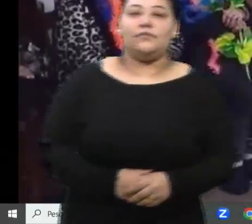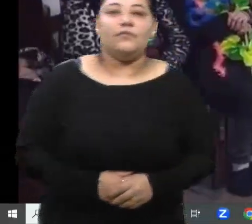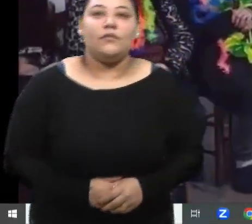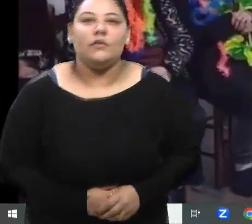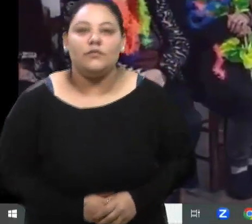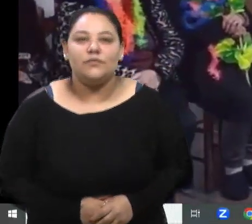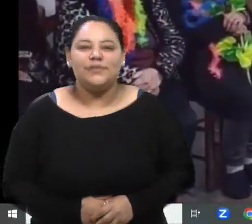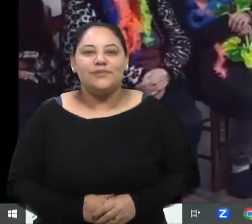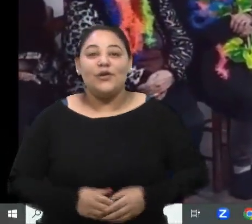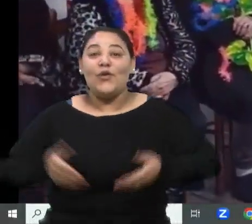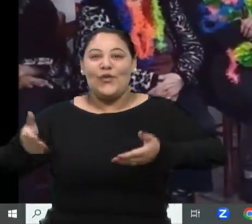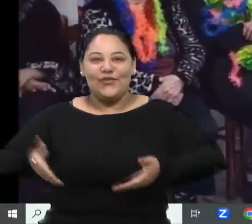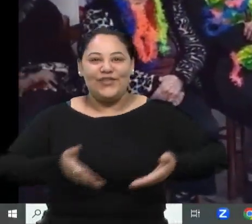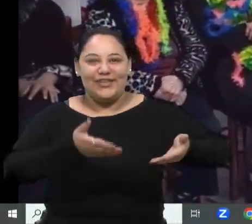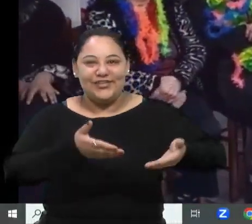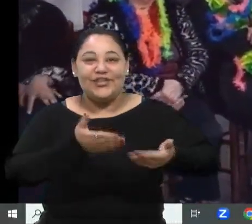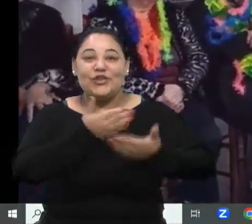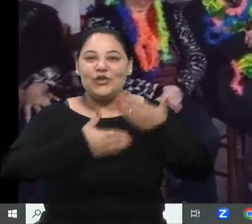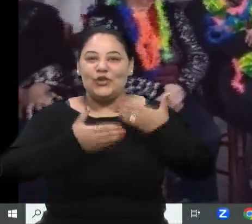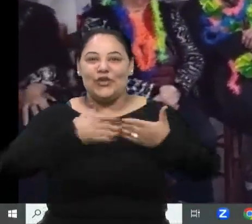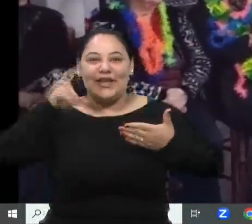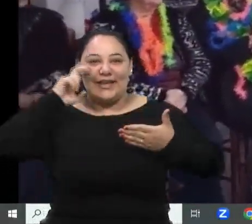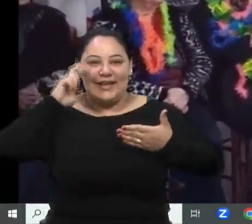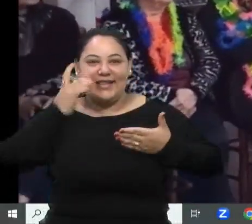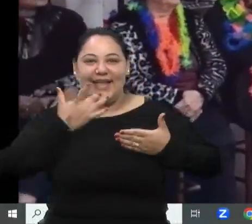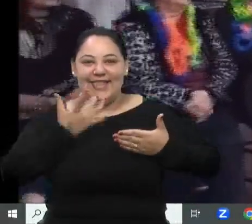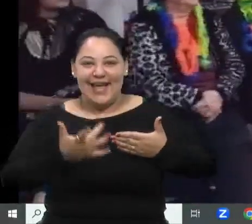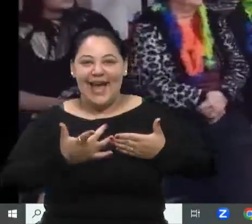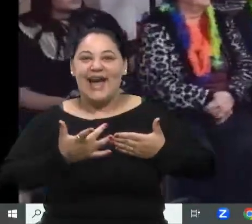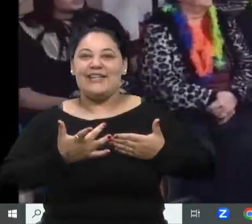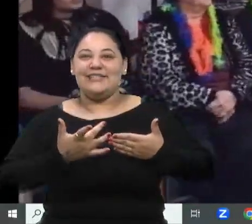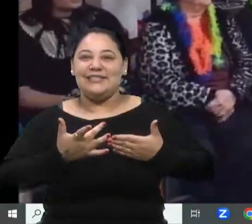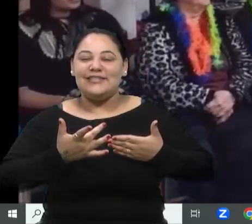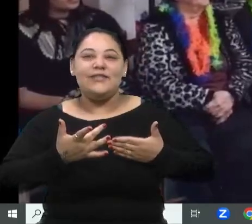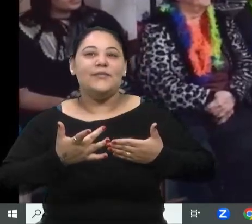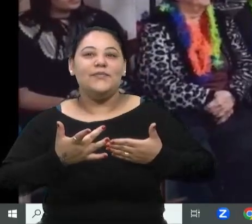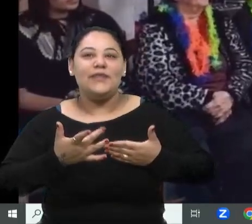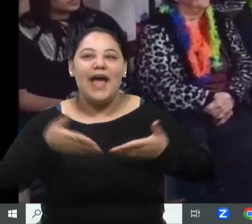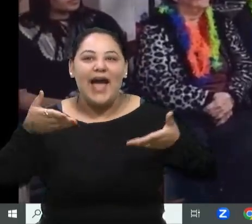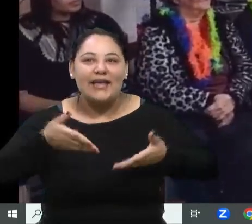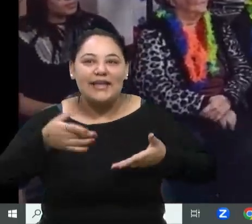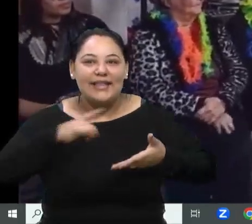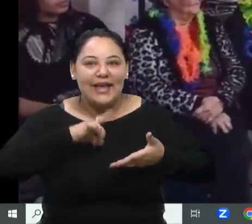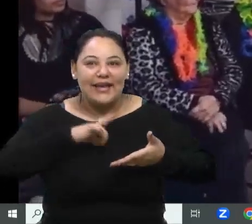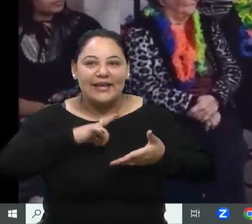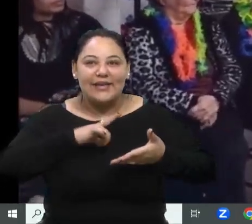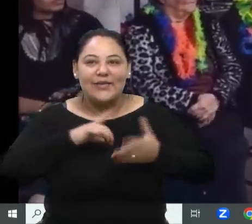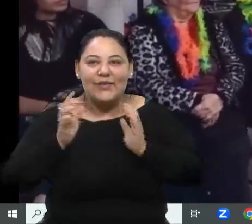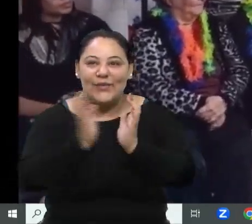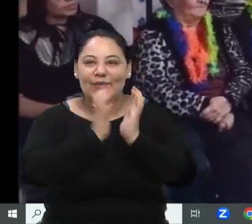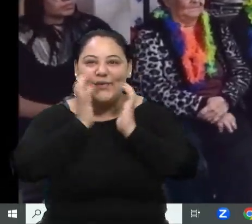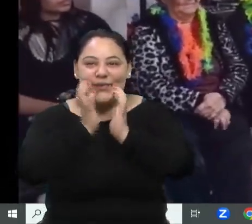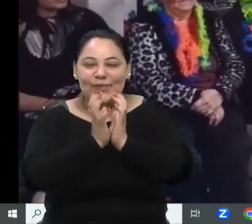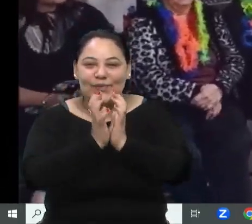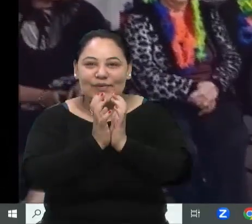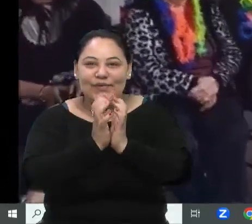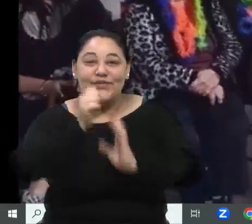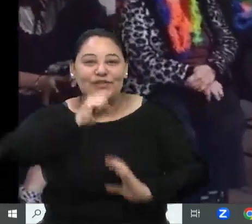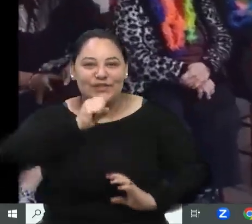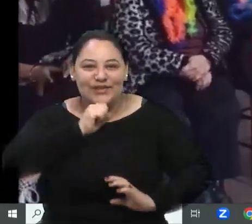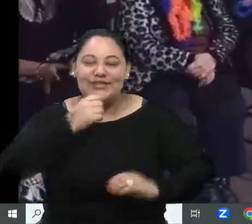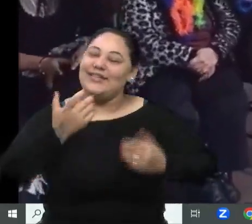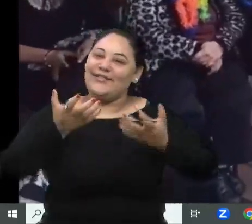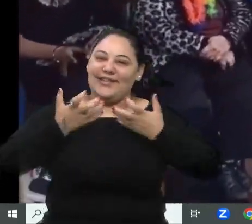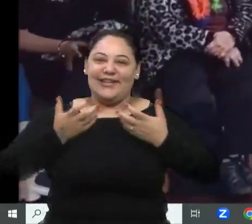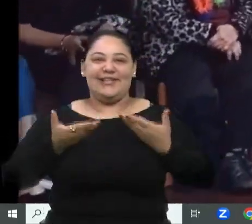orgulho de vocês, porque a minha mãe, toda quinta de tarde, todo domingo de tarde, ela vai para o Clube Vitória, que é a terceira idade. Então, parabéns para